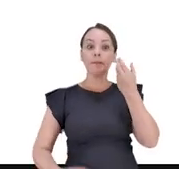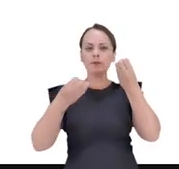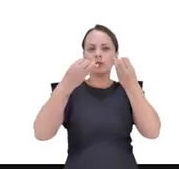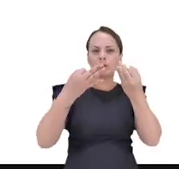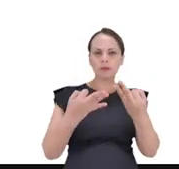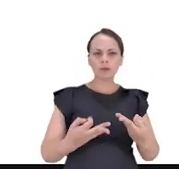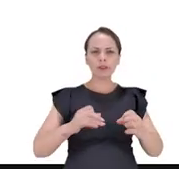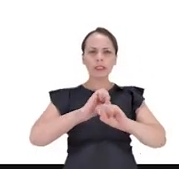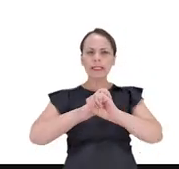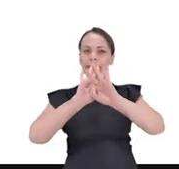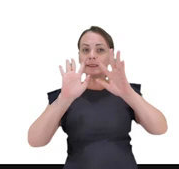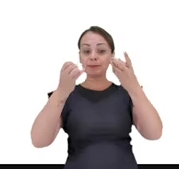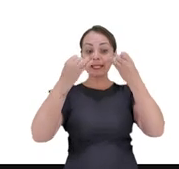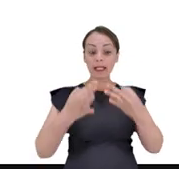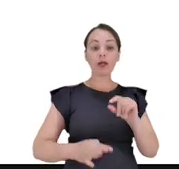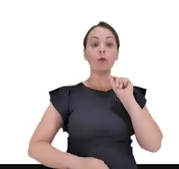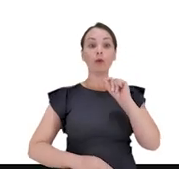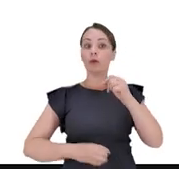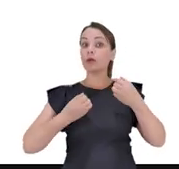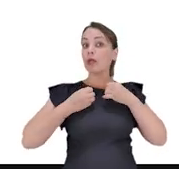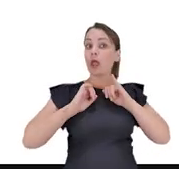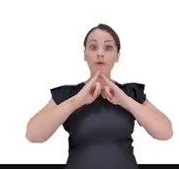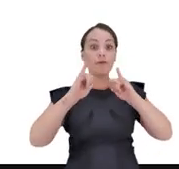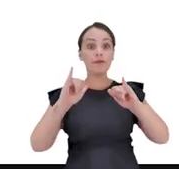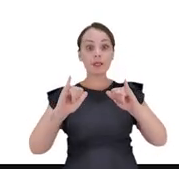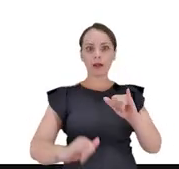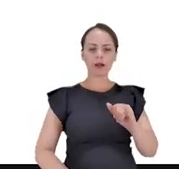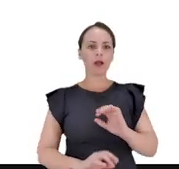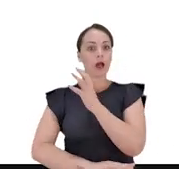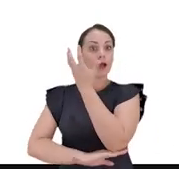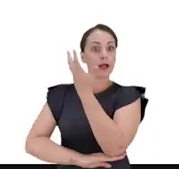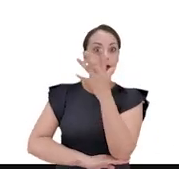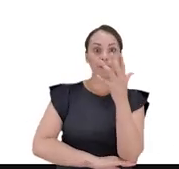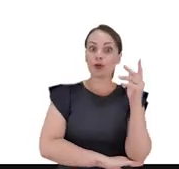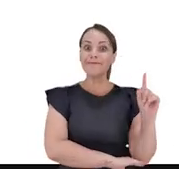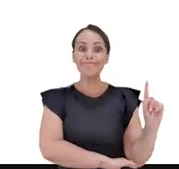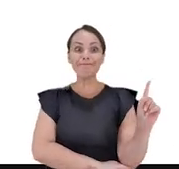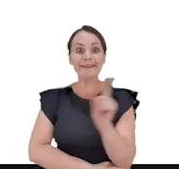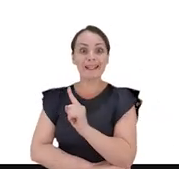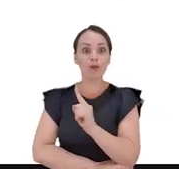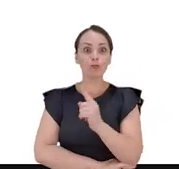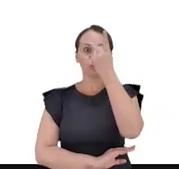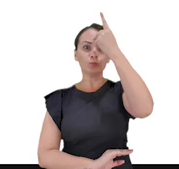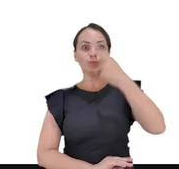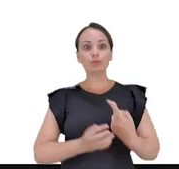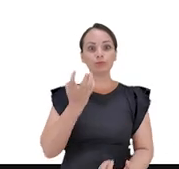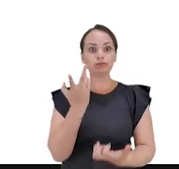gente esclarecer isso é uma mensagem curta e grossa. A floresta não pega fogo